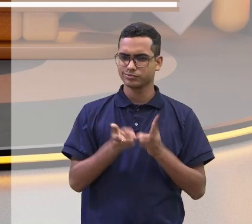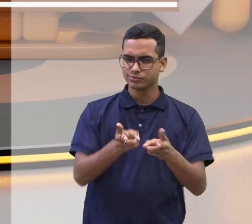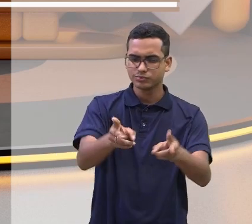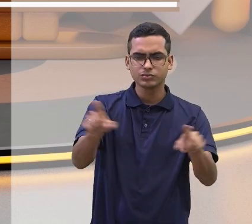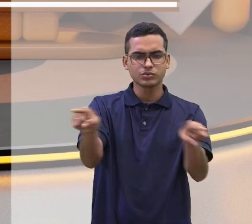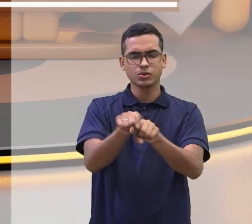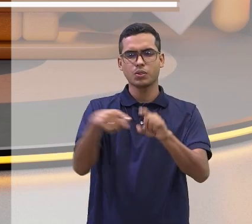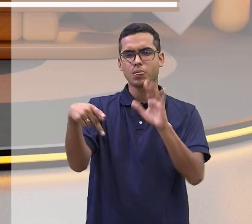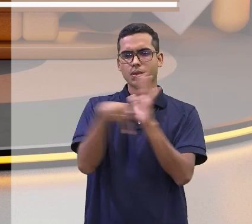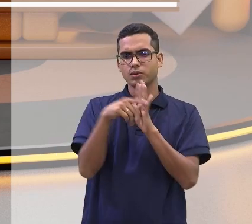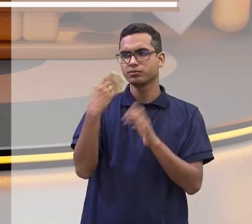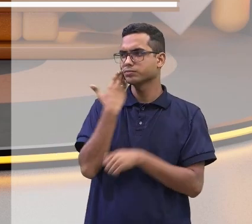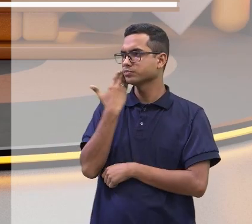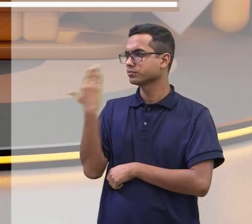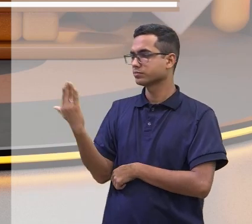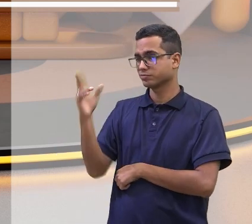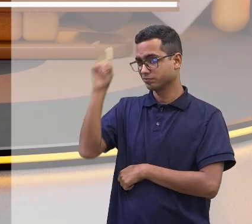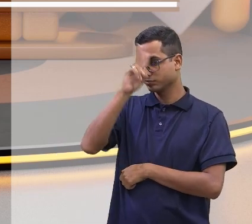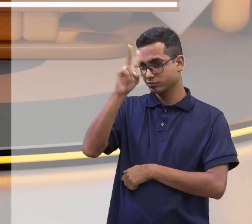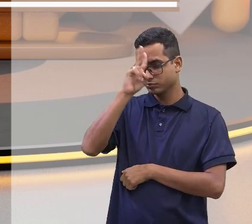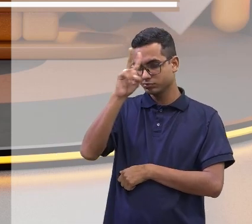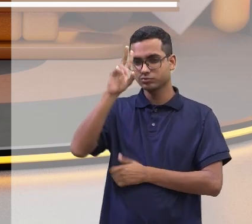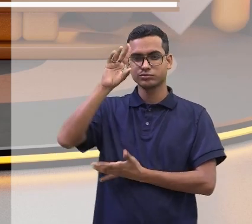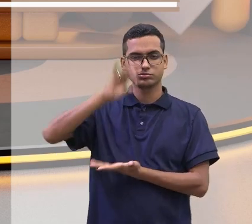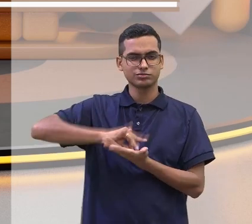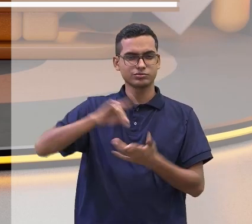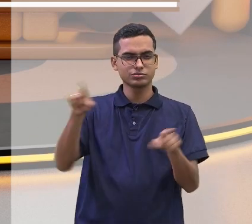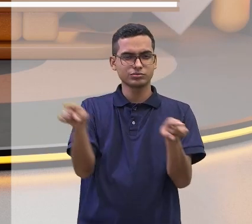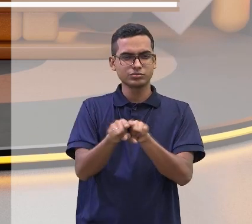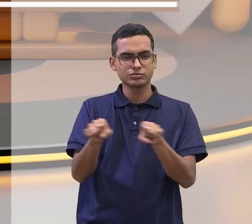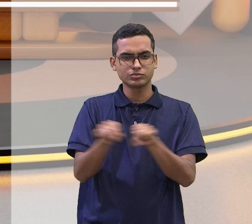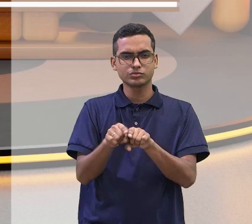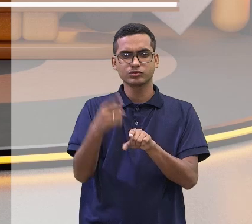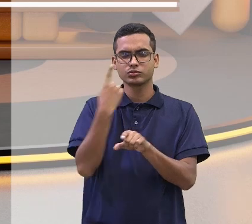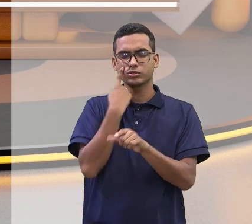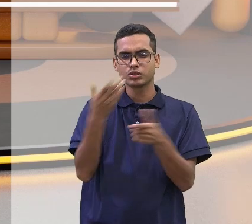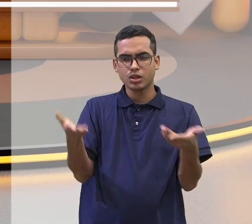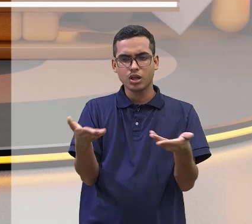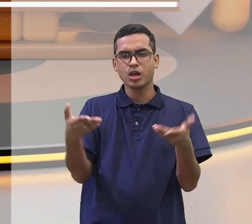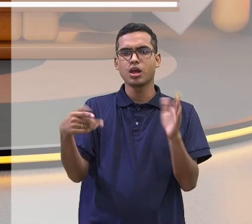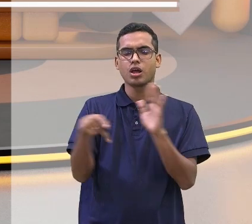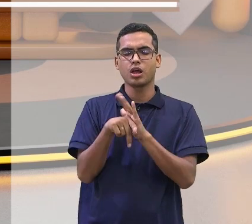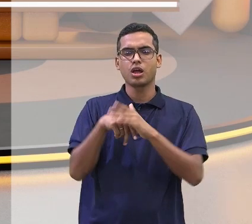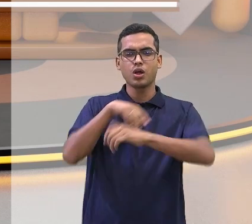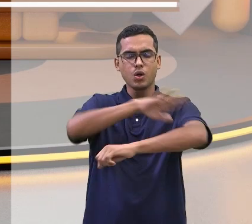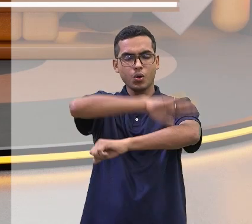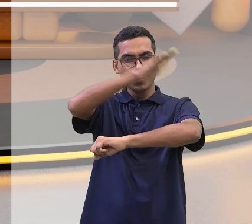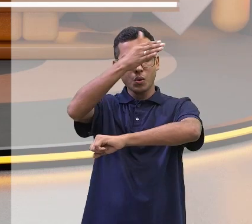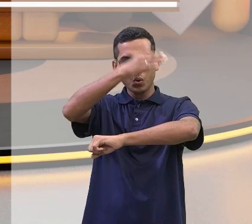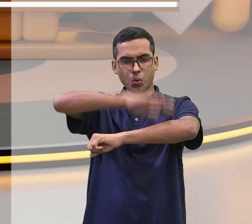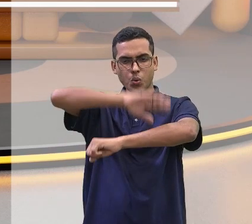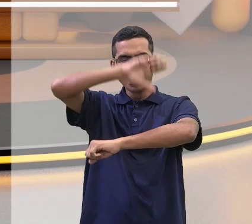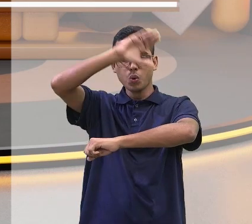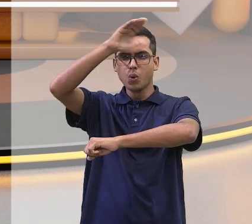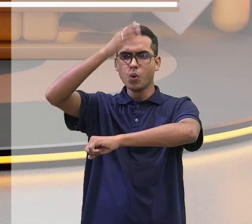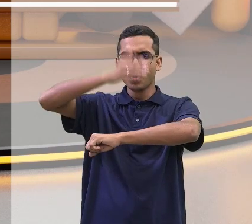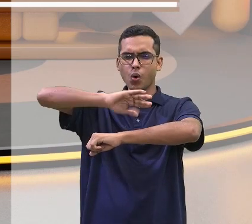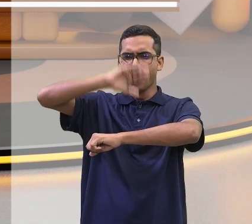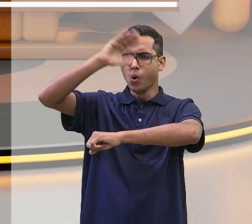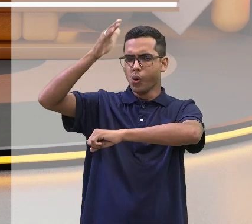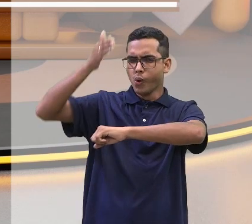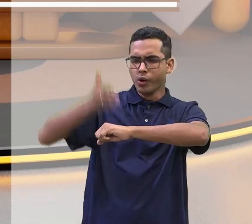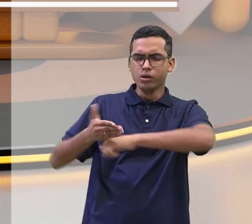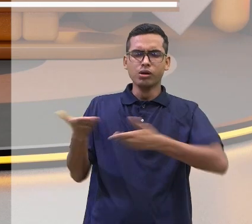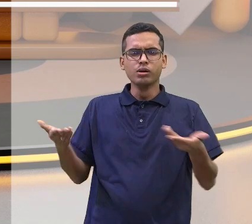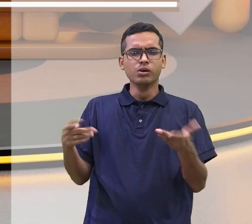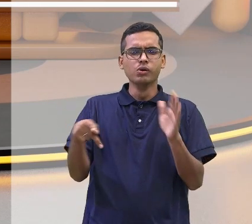relevo recente, por isso que ele aparece bem pontiagudo, bem acidentado. Aonde está no nosso mapa, então, o